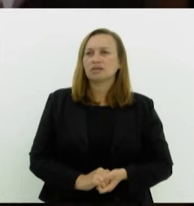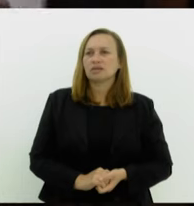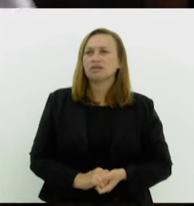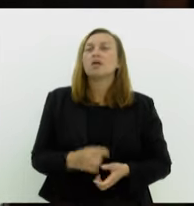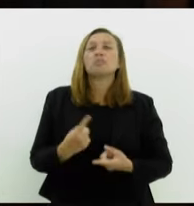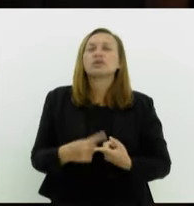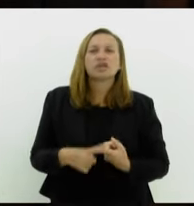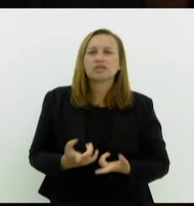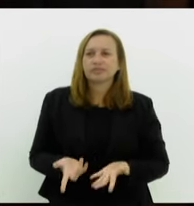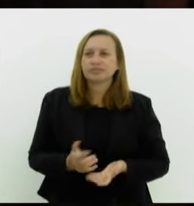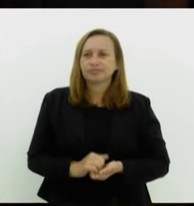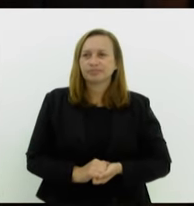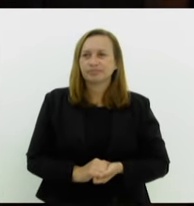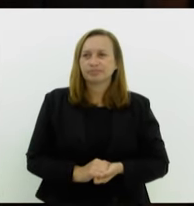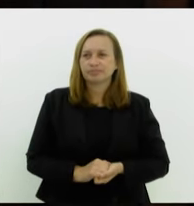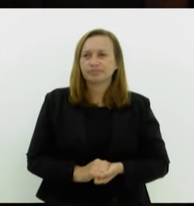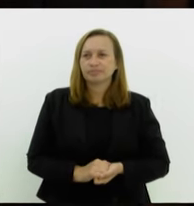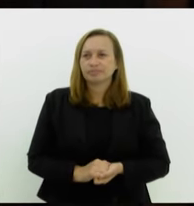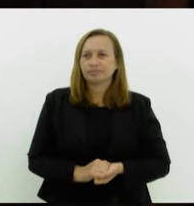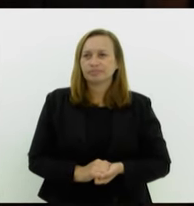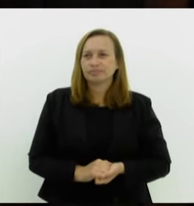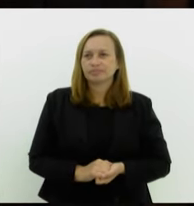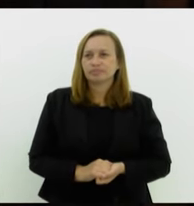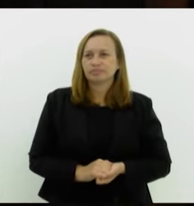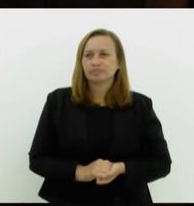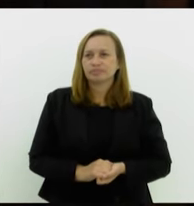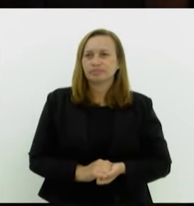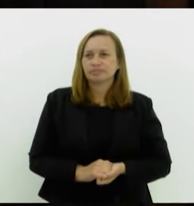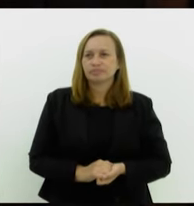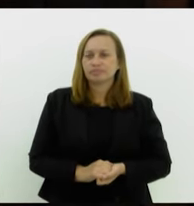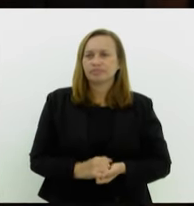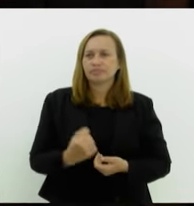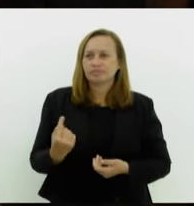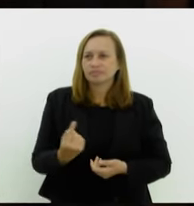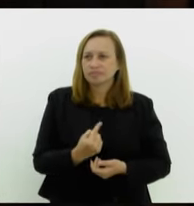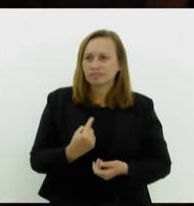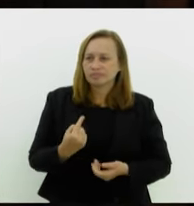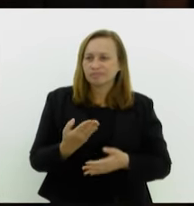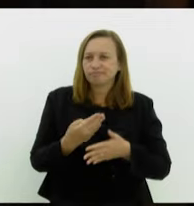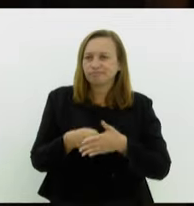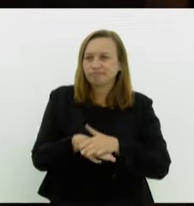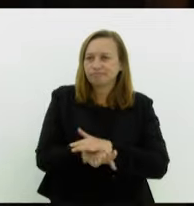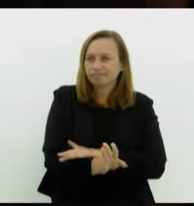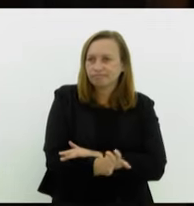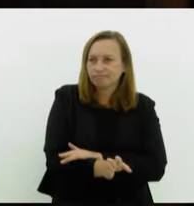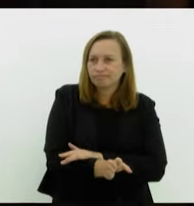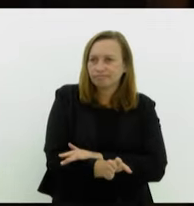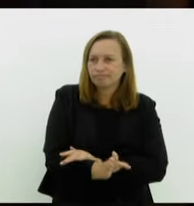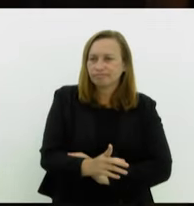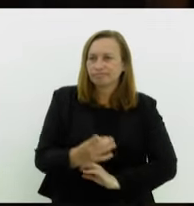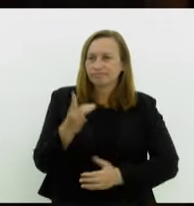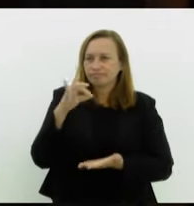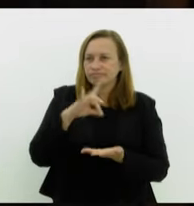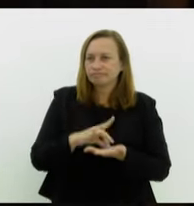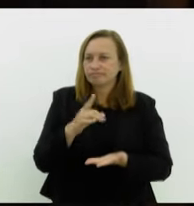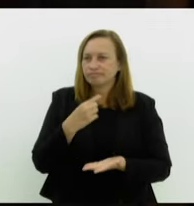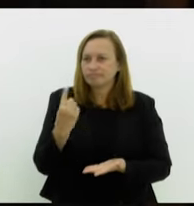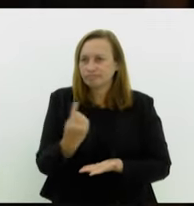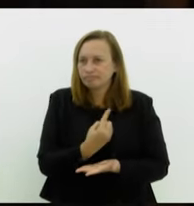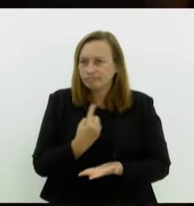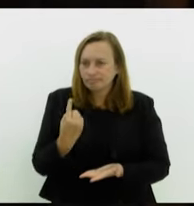por que isso porque nós estamos acostumados com a nossa realidade